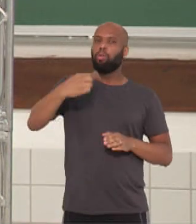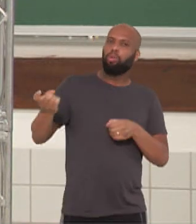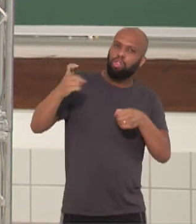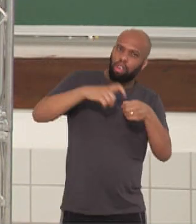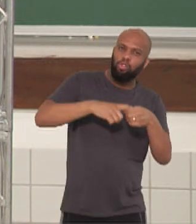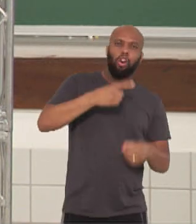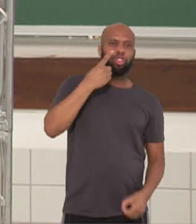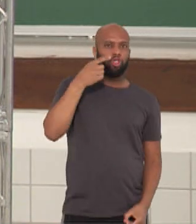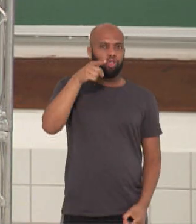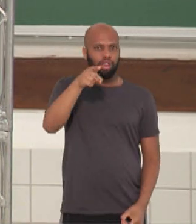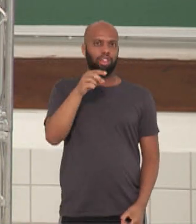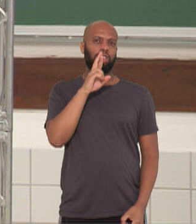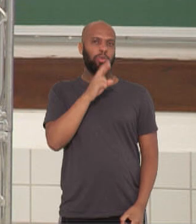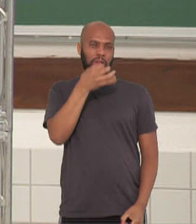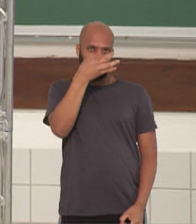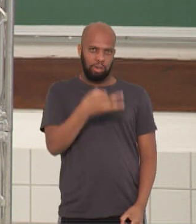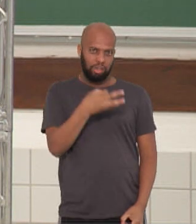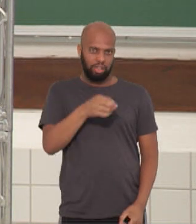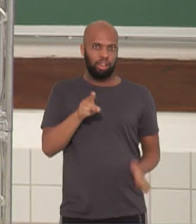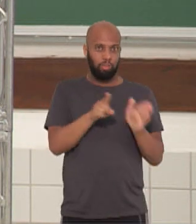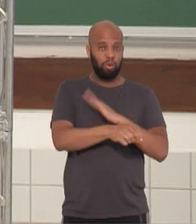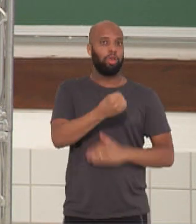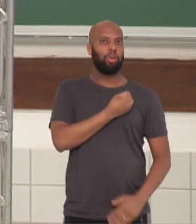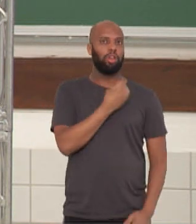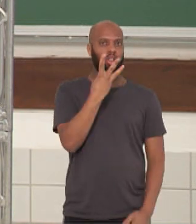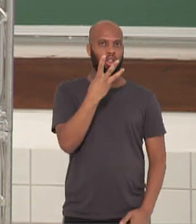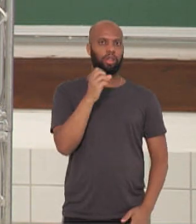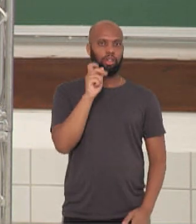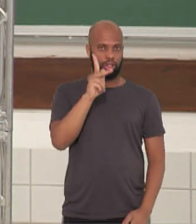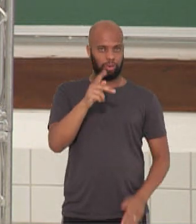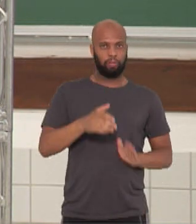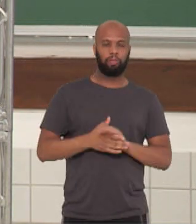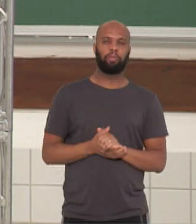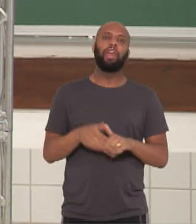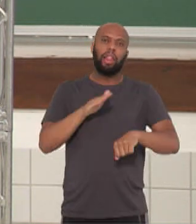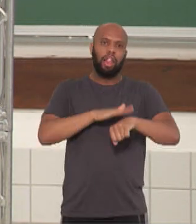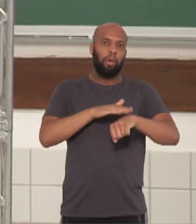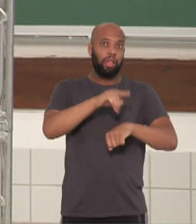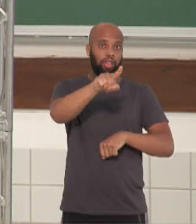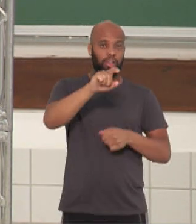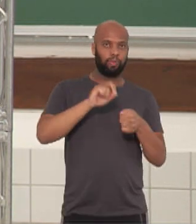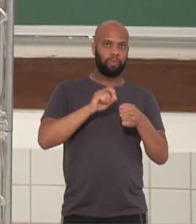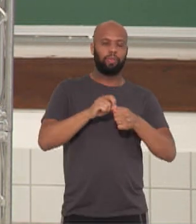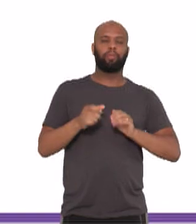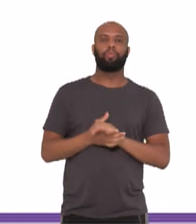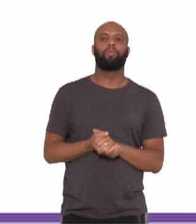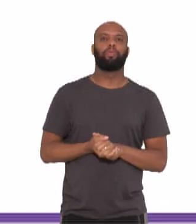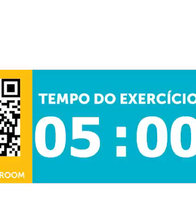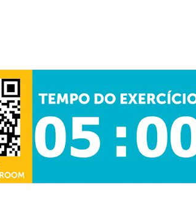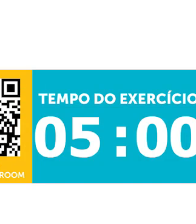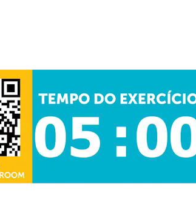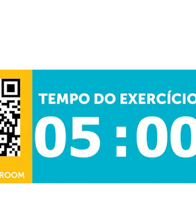conferir junto com você a resposta desse exercício número 3. Então, tempinho para você fazer exercício.